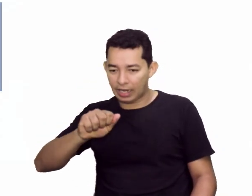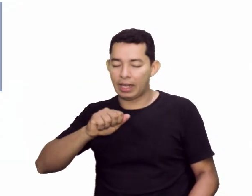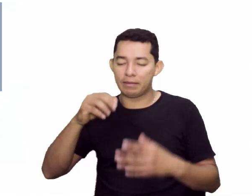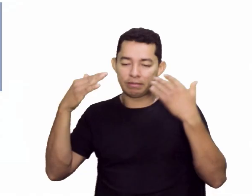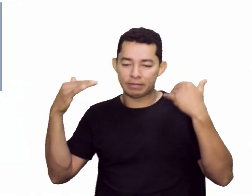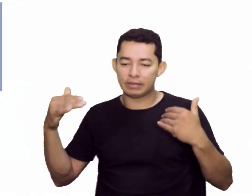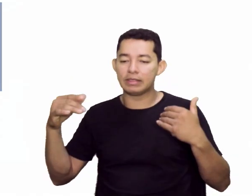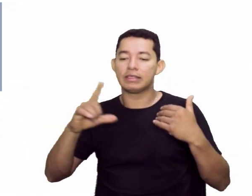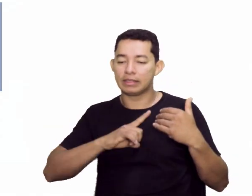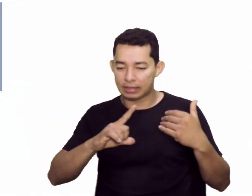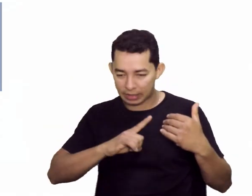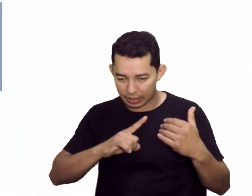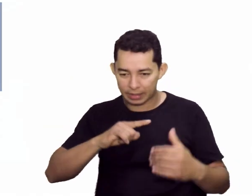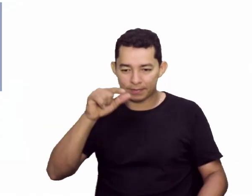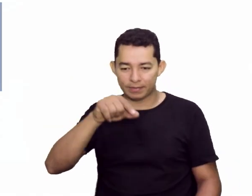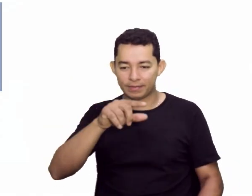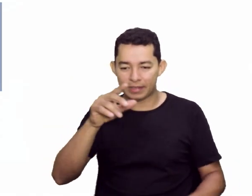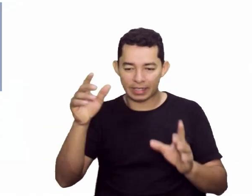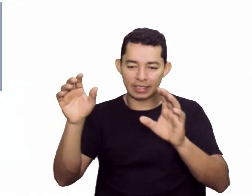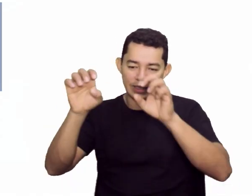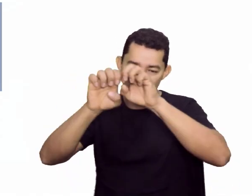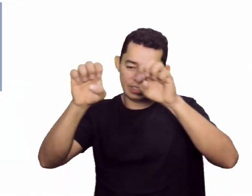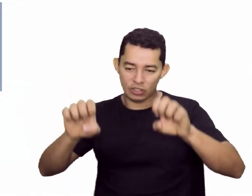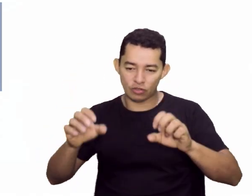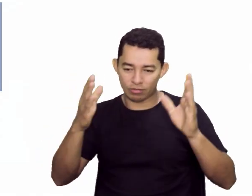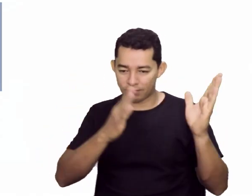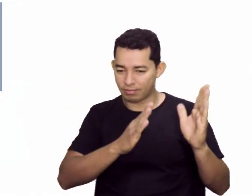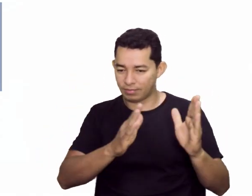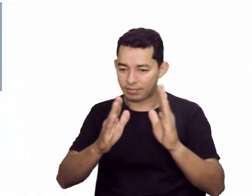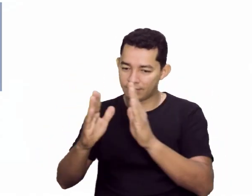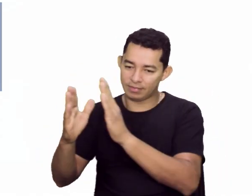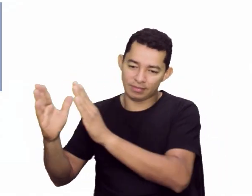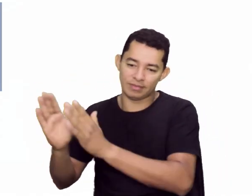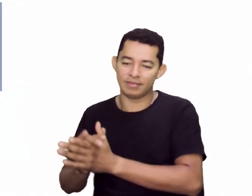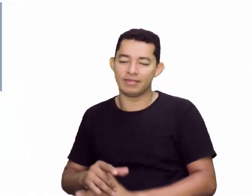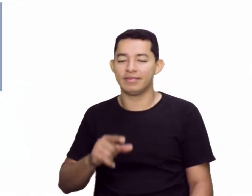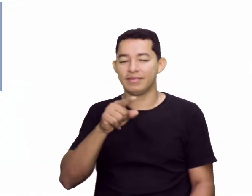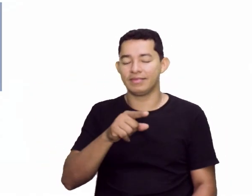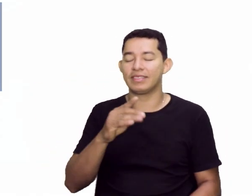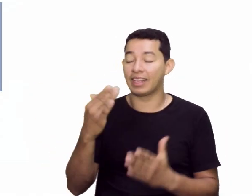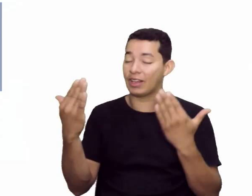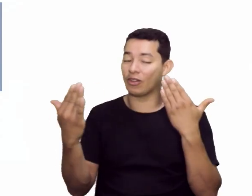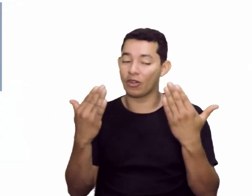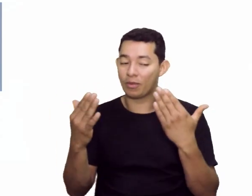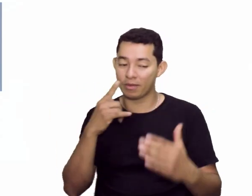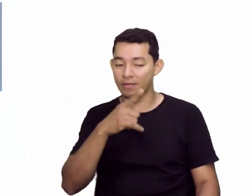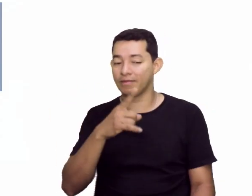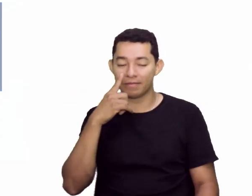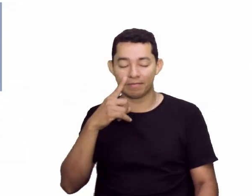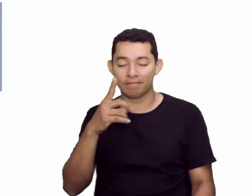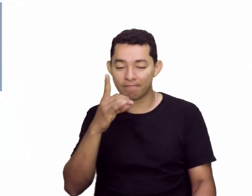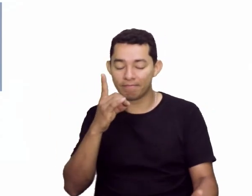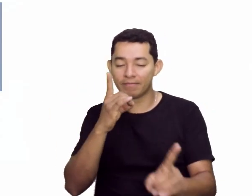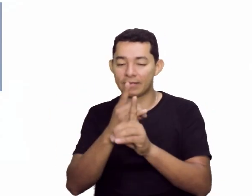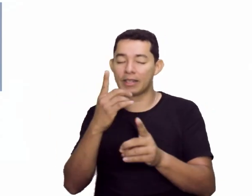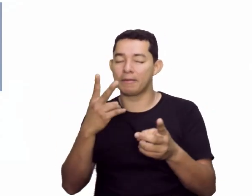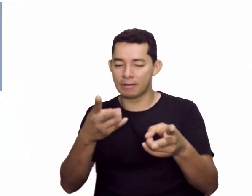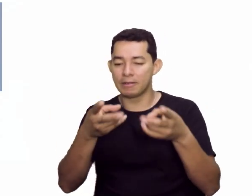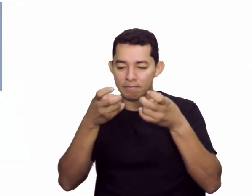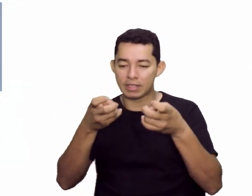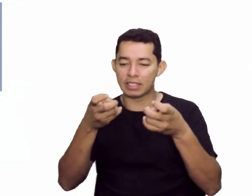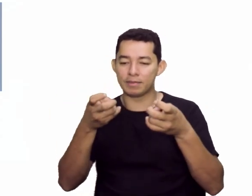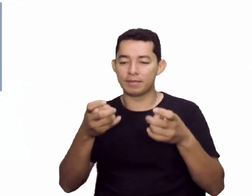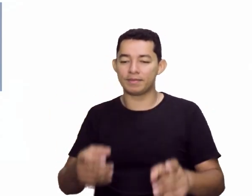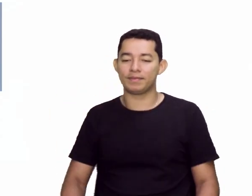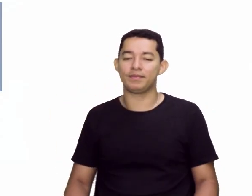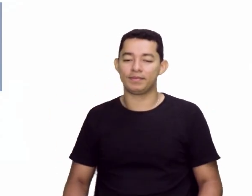atores, tem essa estrutura aí. É só você saber ir comparando para você achar, tá bom? E baseado nisso